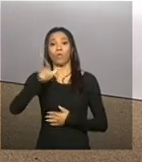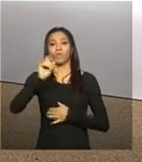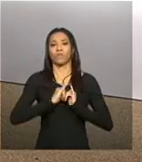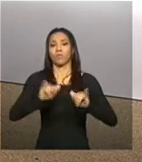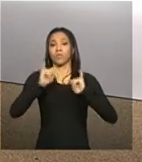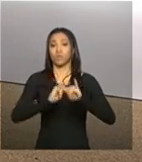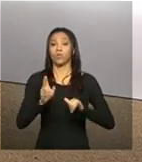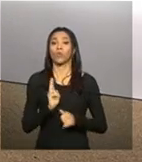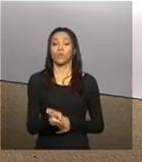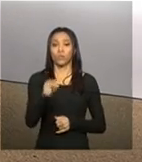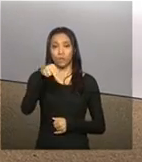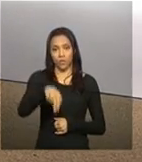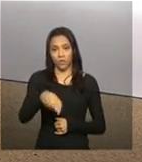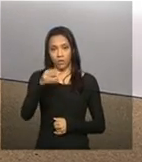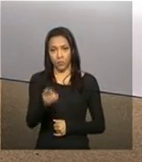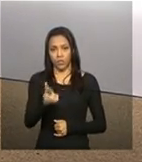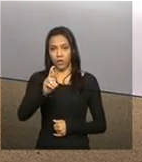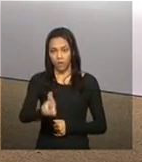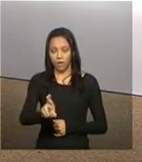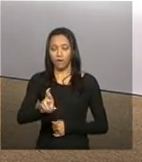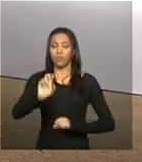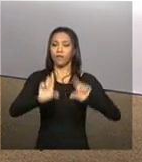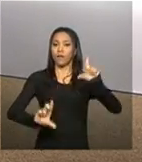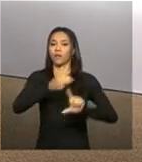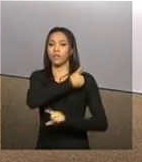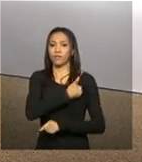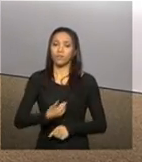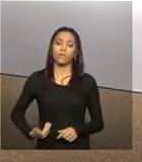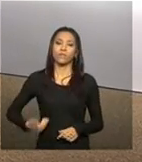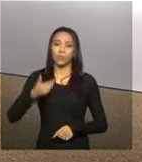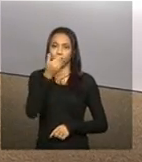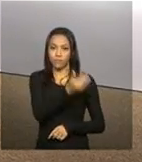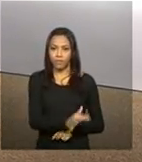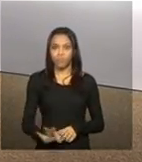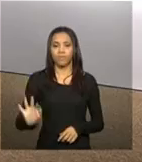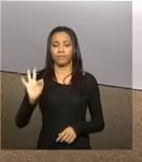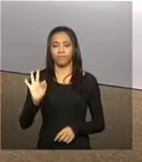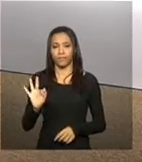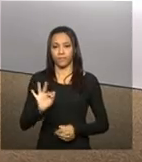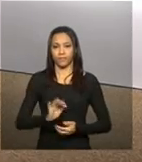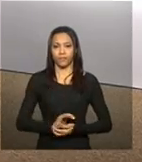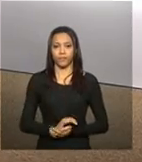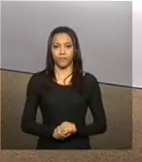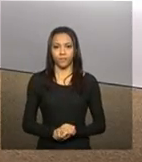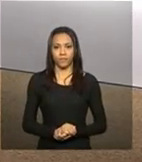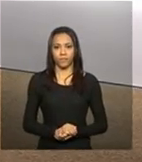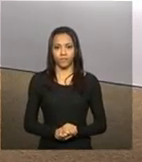outras informações. Continue com a gente aqui na NBR, a TV do Governo Federal.